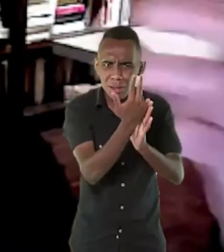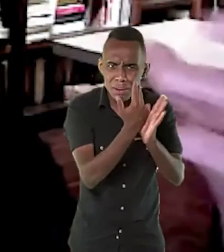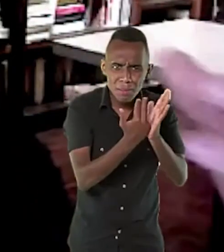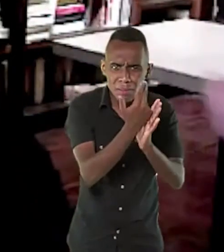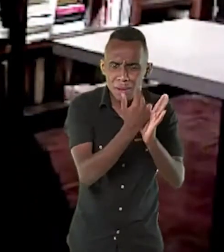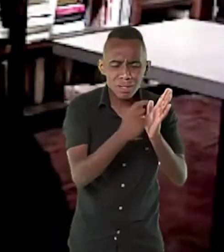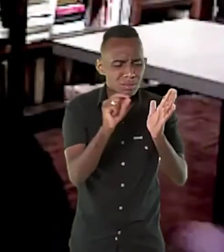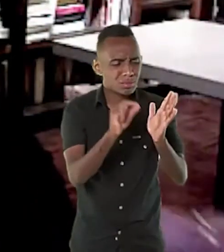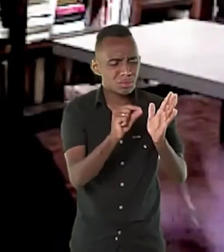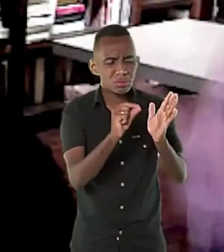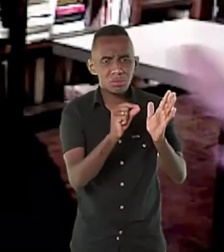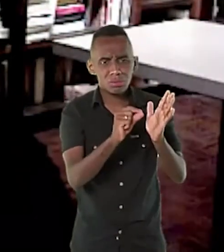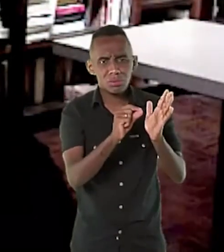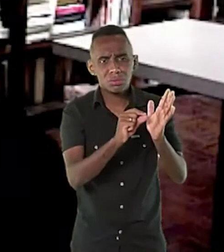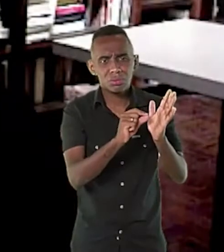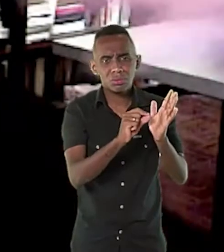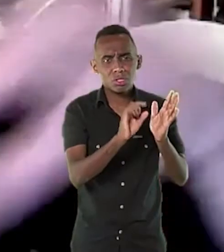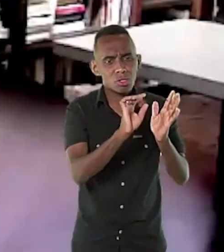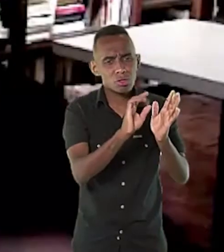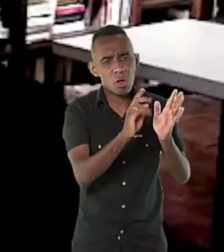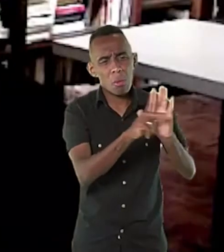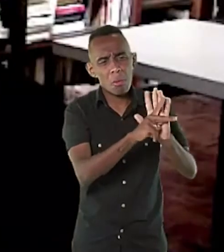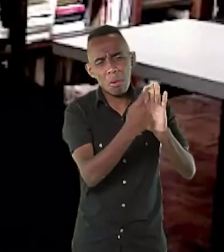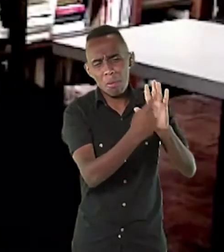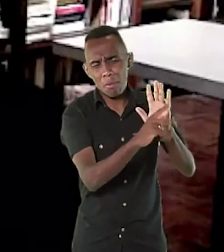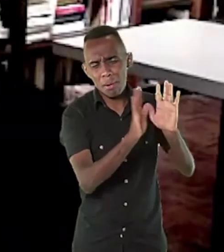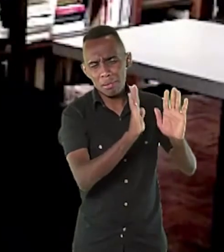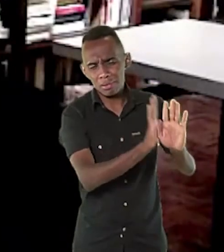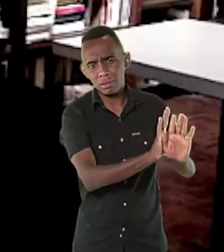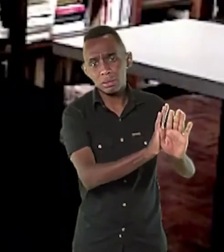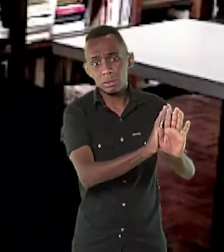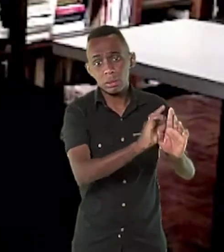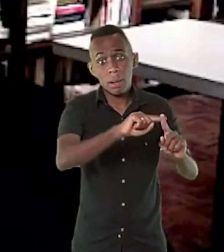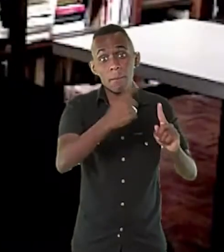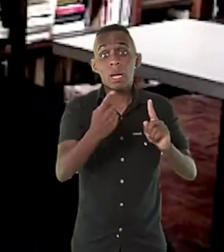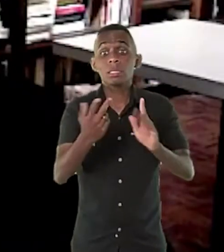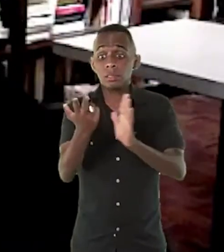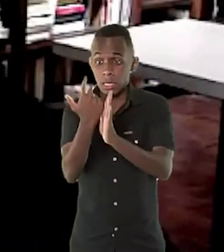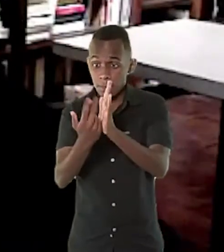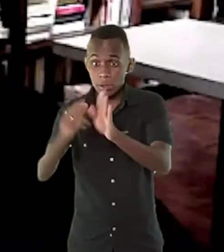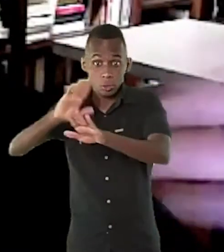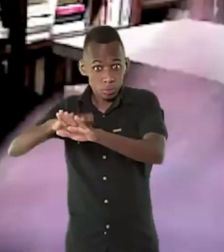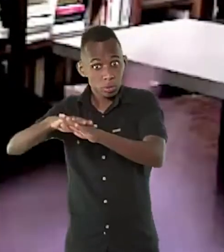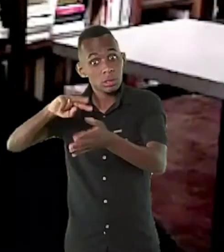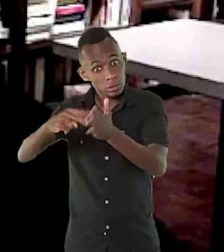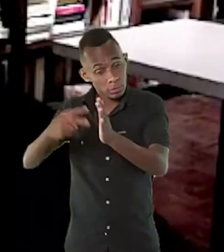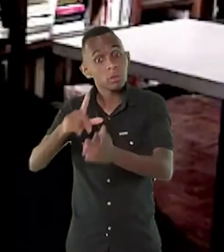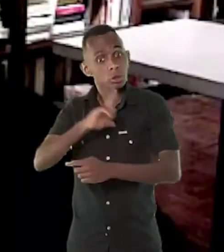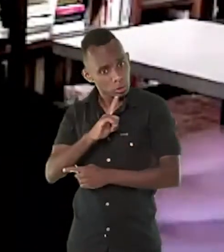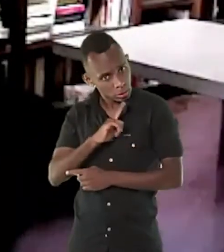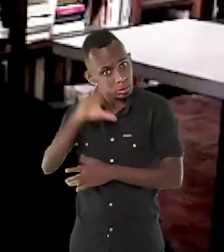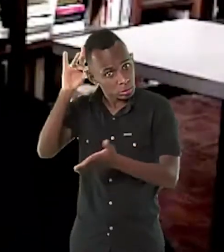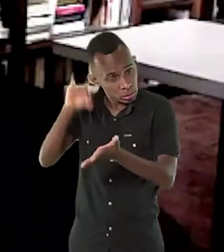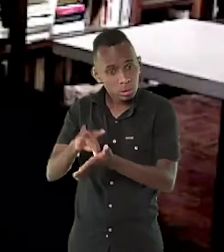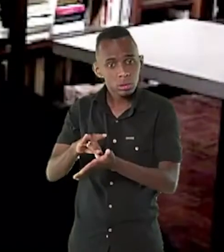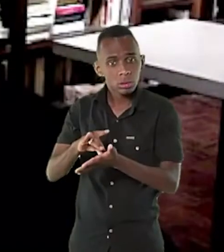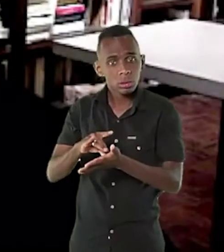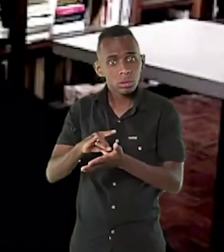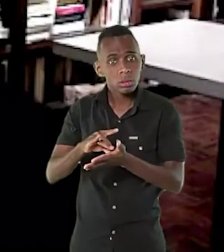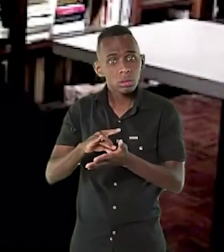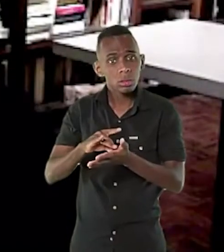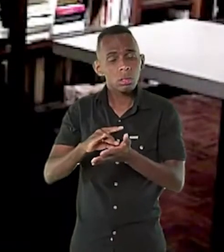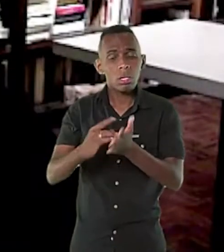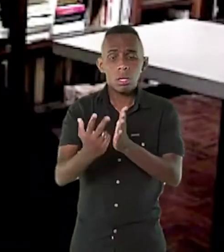feita e uma outra imagem que vem desdizer aquela, mas uma imagem que é